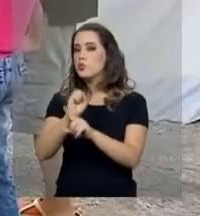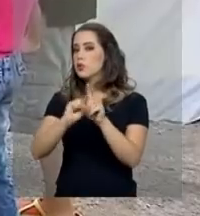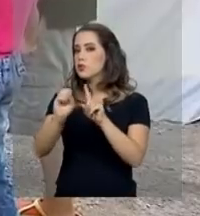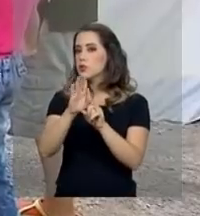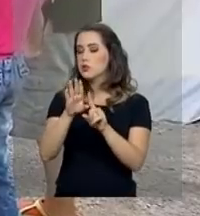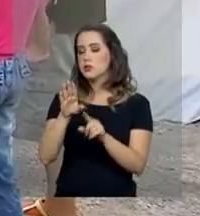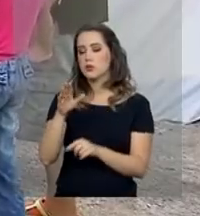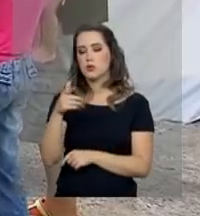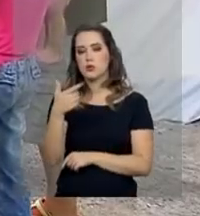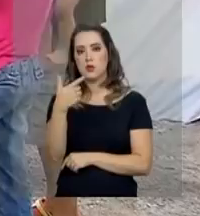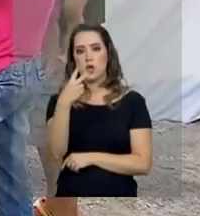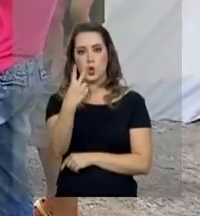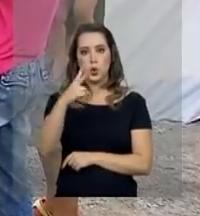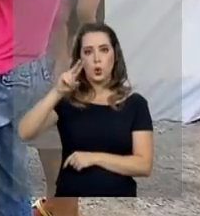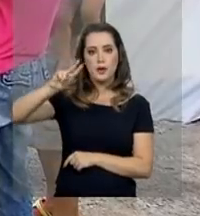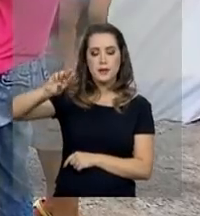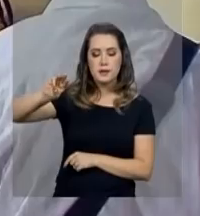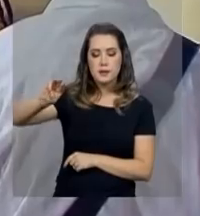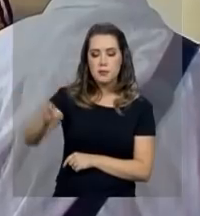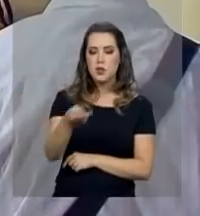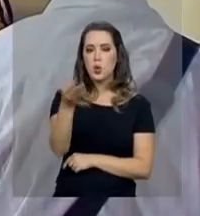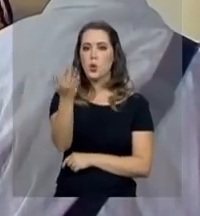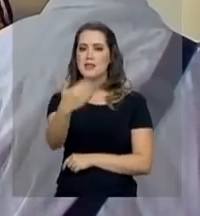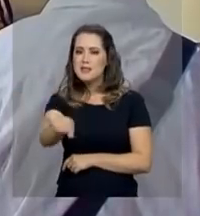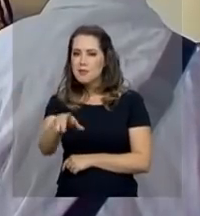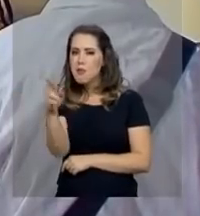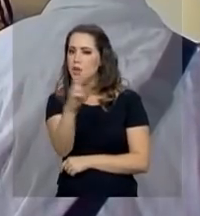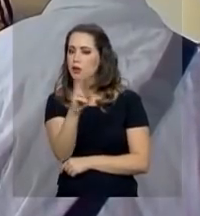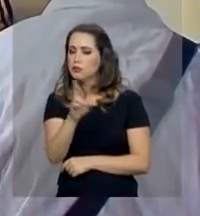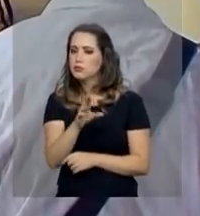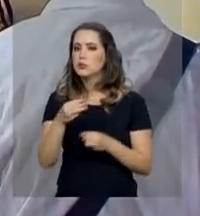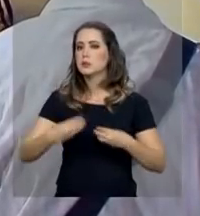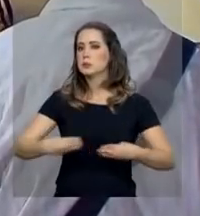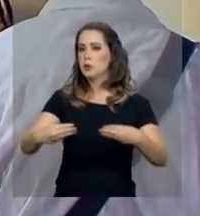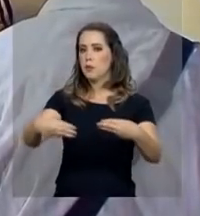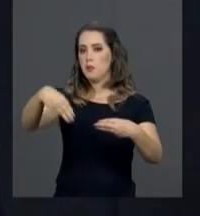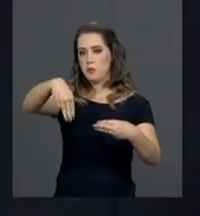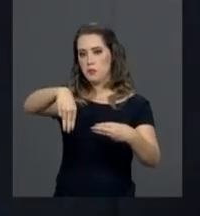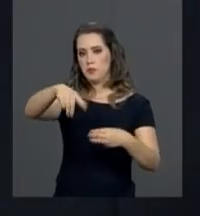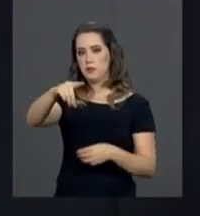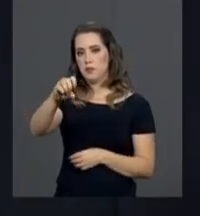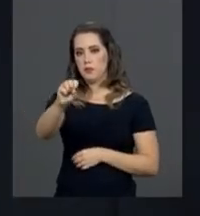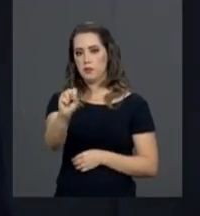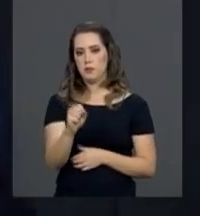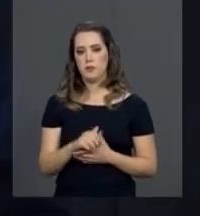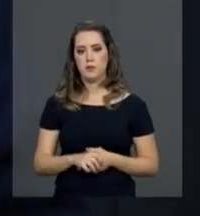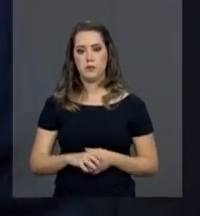2018 2 milhões e meio de reais pelo Ministério do Desenvolvimento Social.